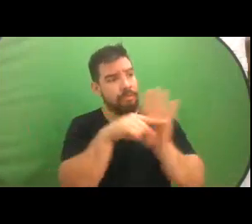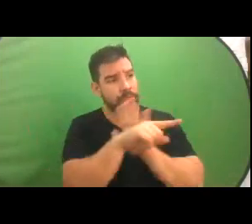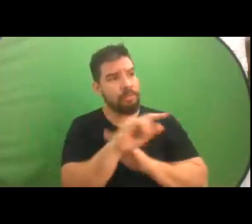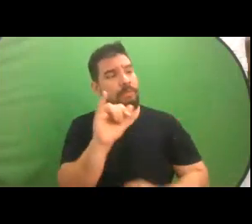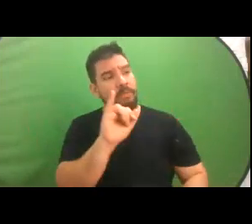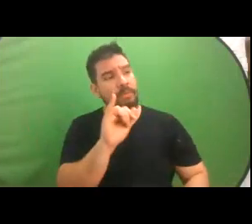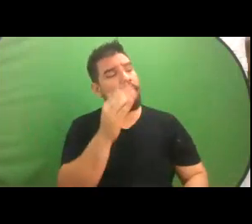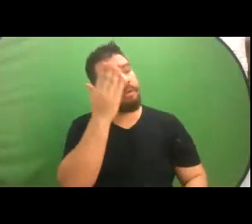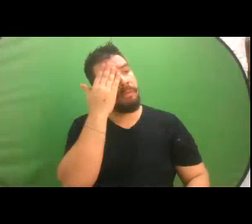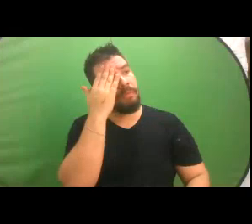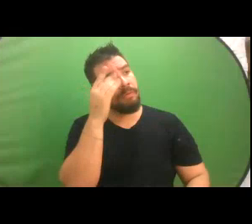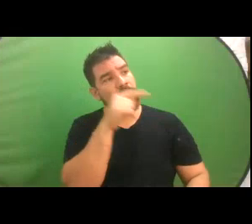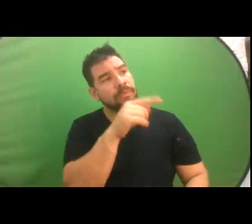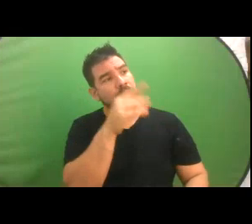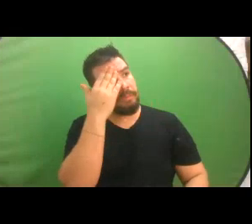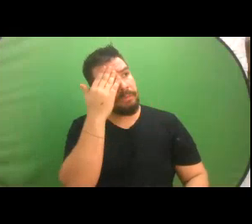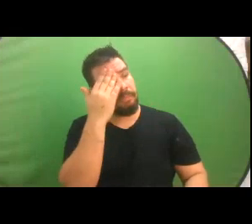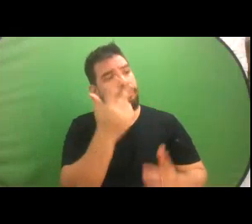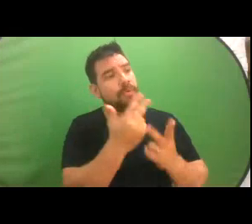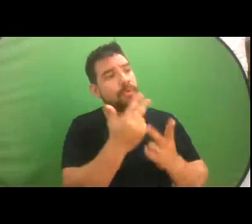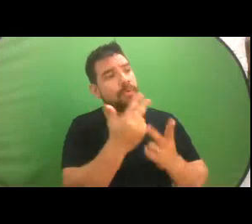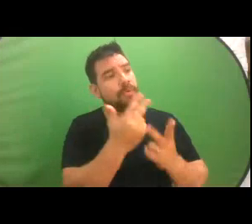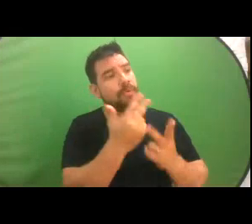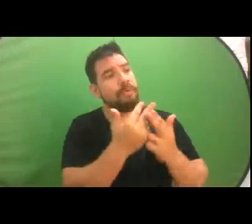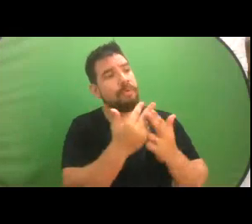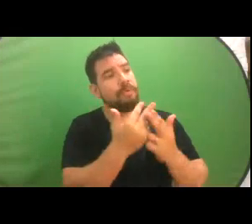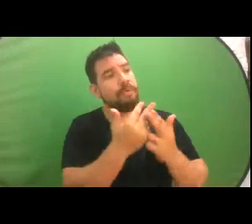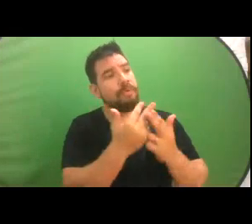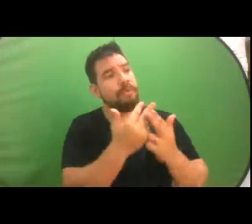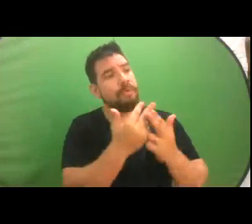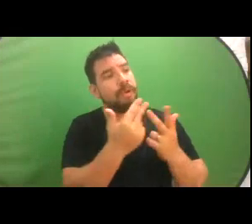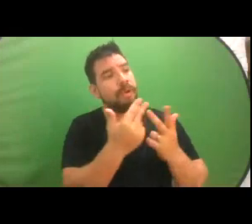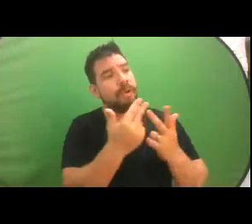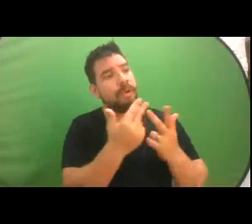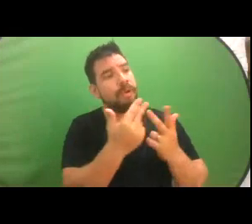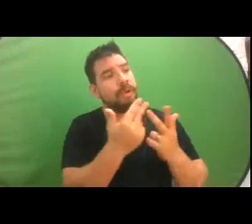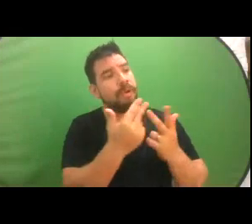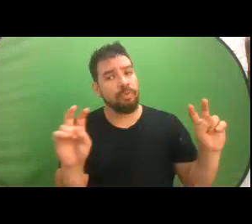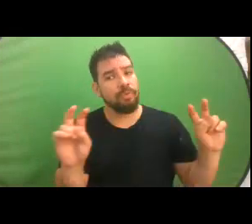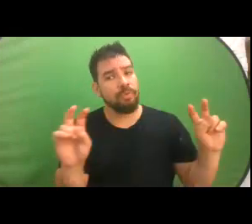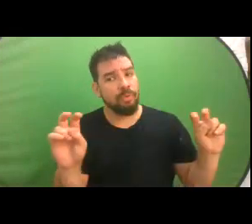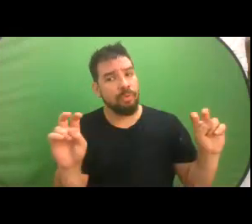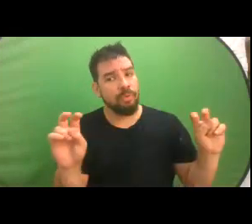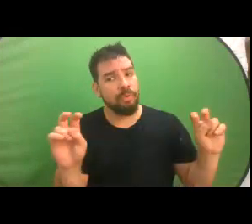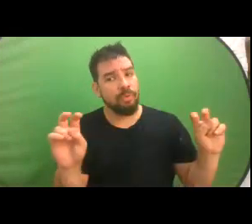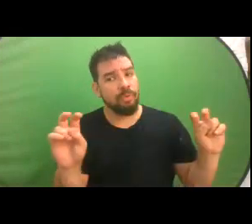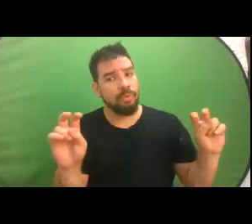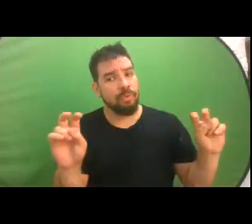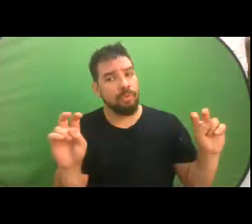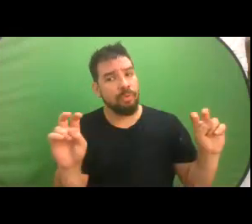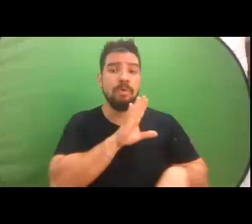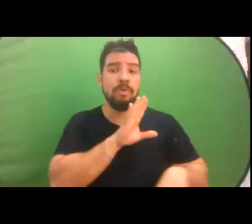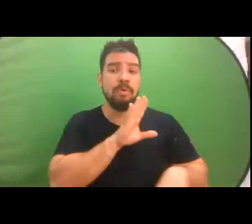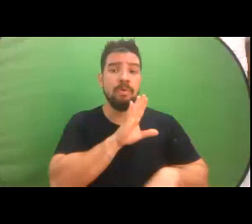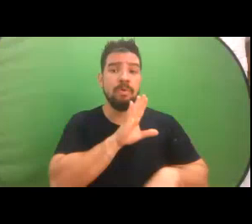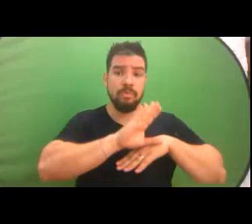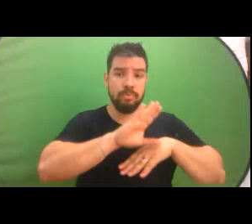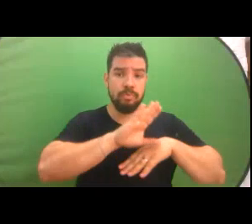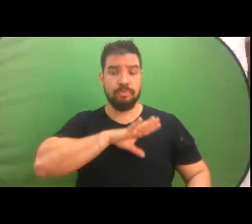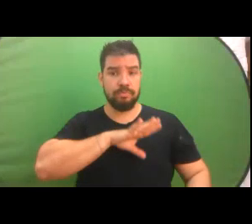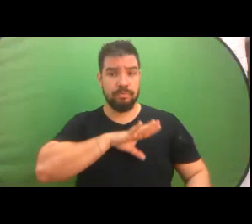de saber se você sabe de algo sobre o curso de Português e Letras, quando vai começar. deixa eu